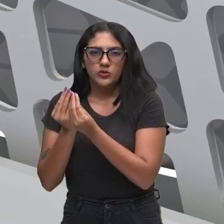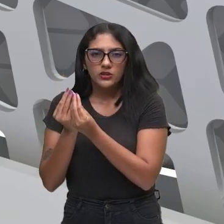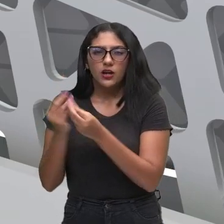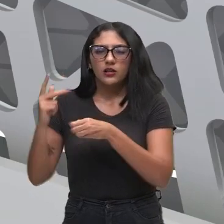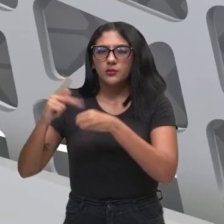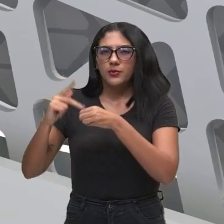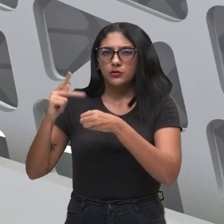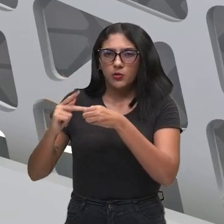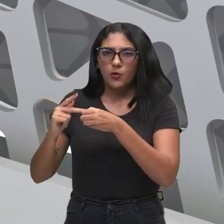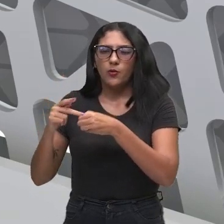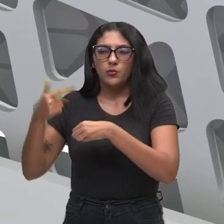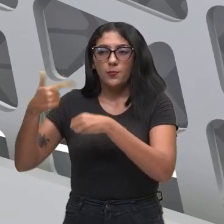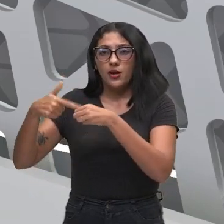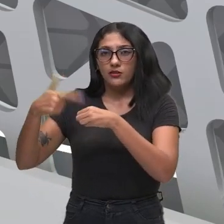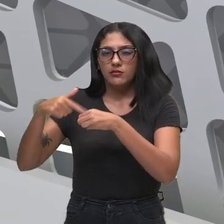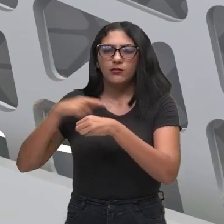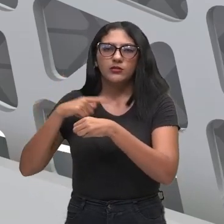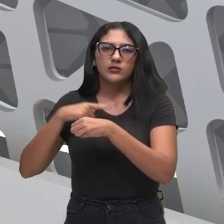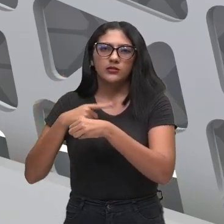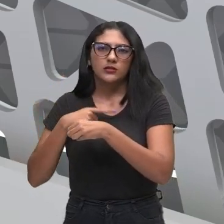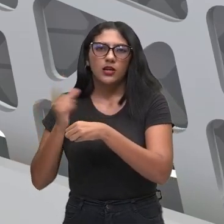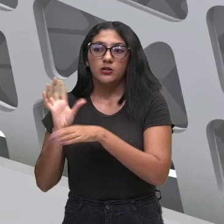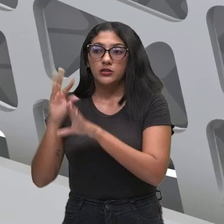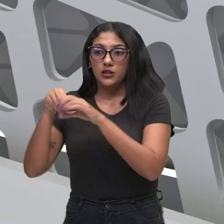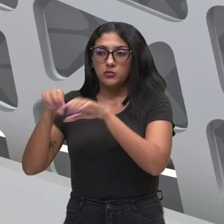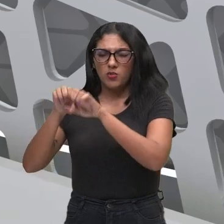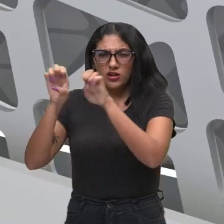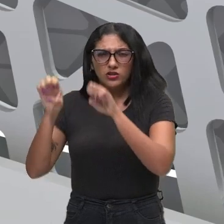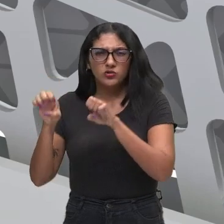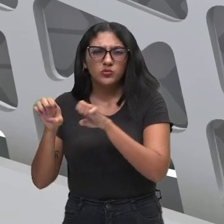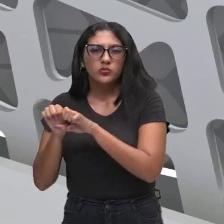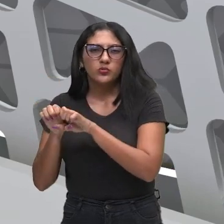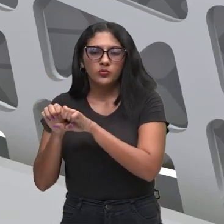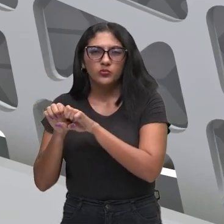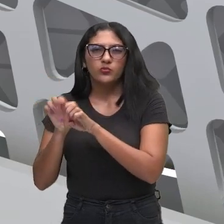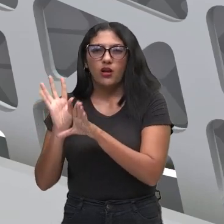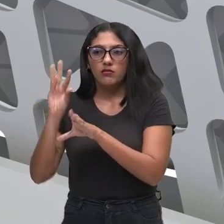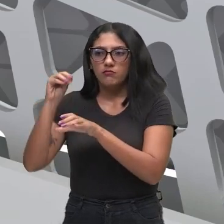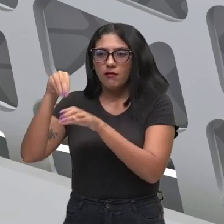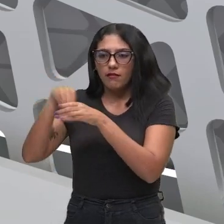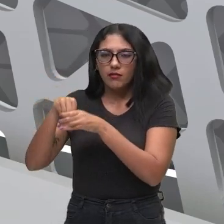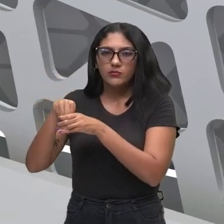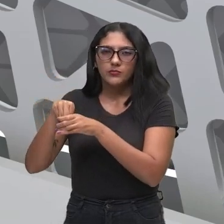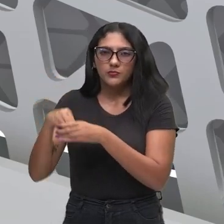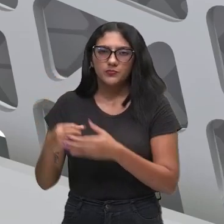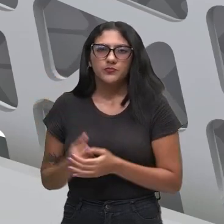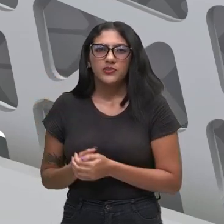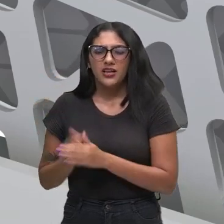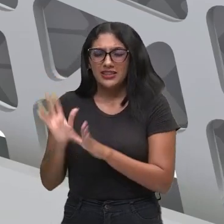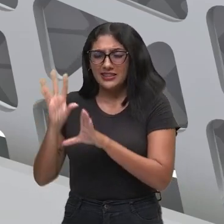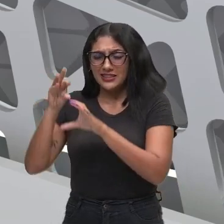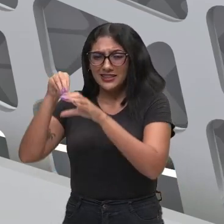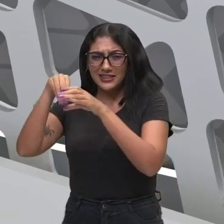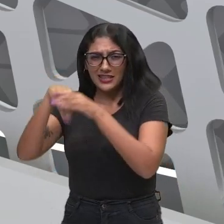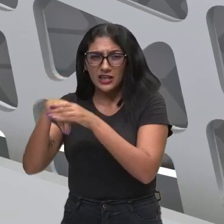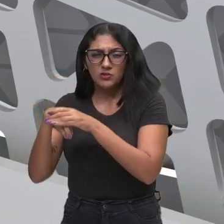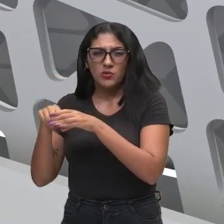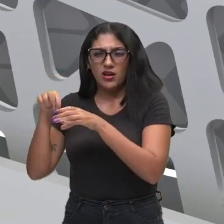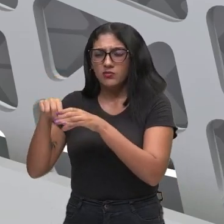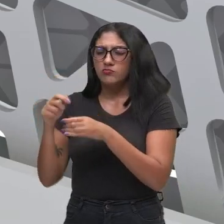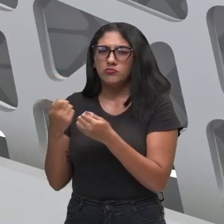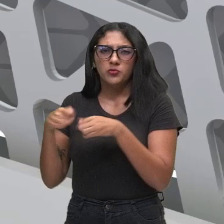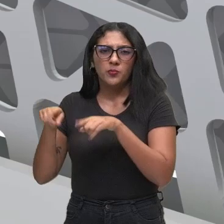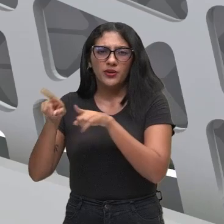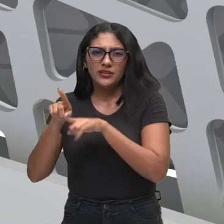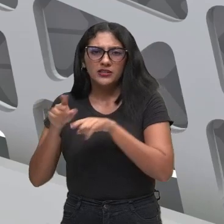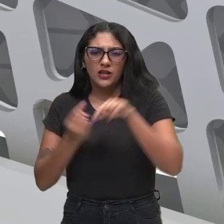combustão, né, uma máquina térmica de combustão interna, e que lá dentro, né, não precisa desses